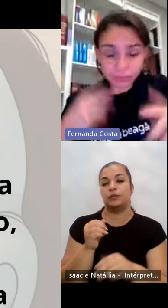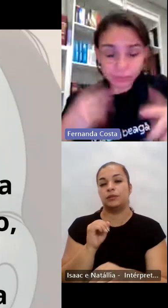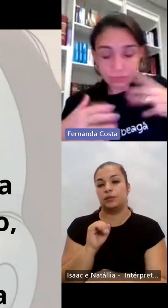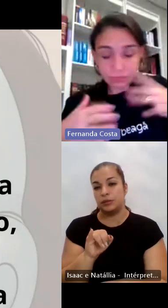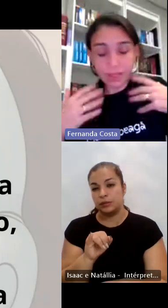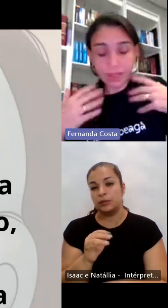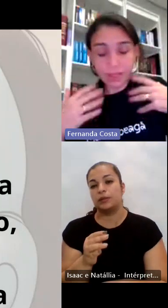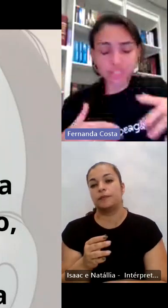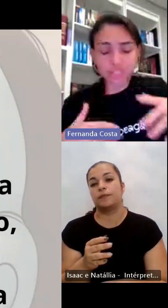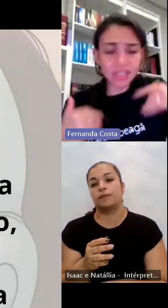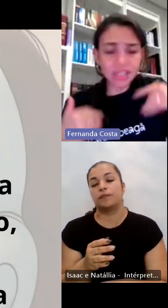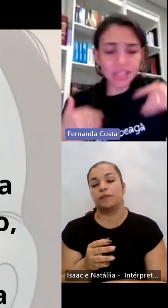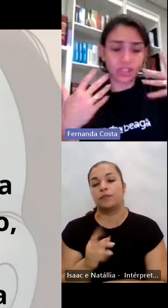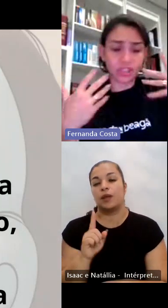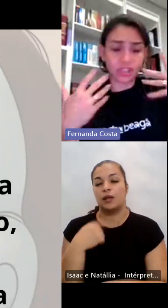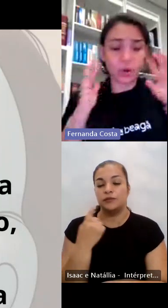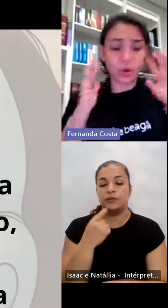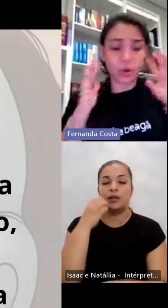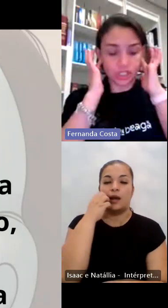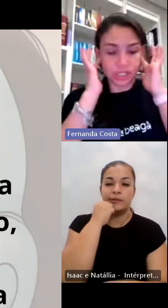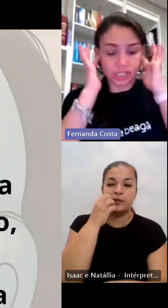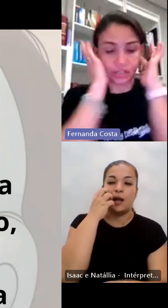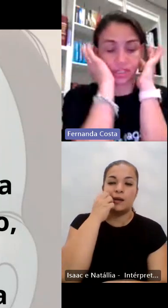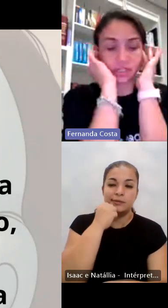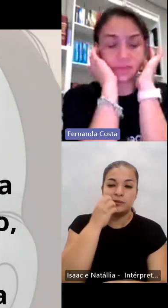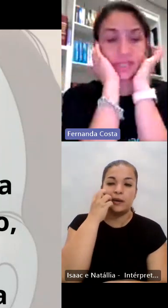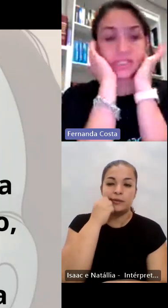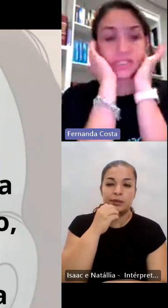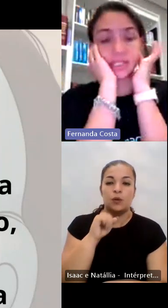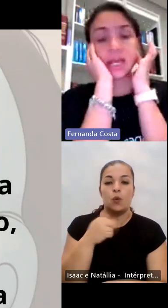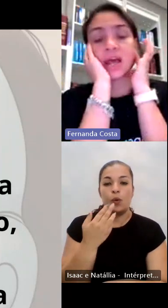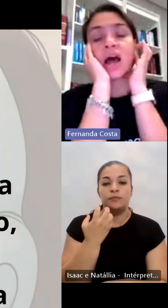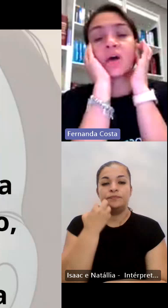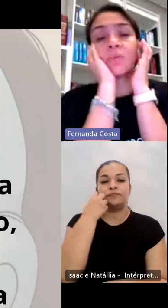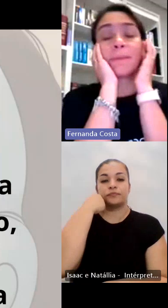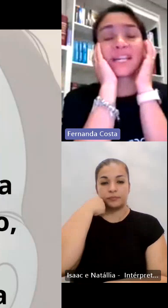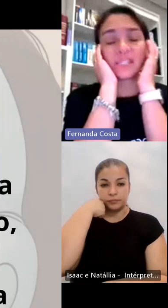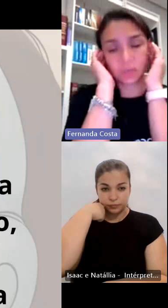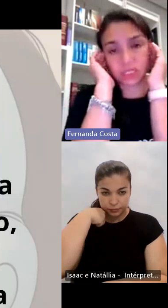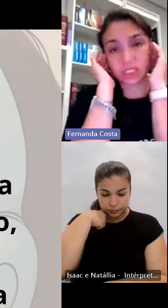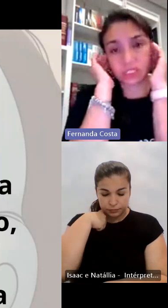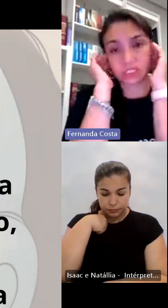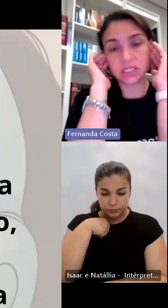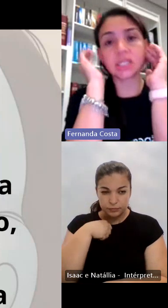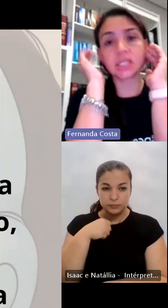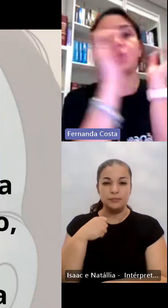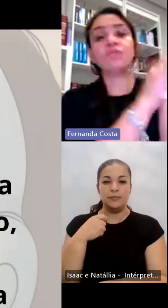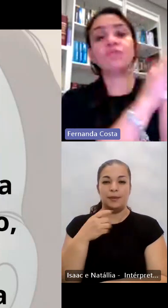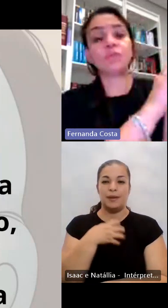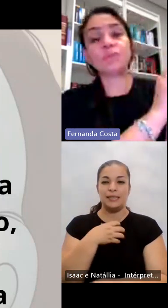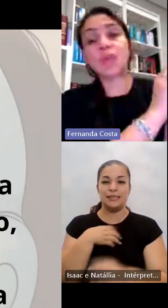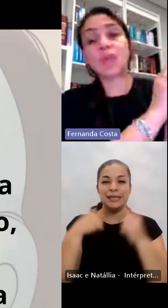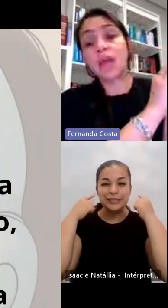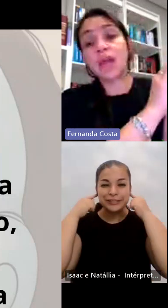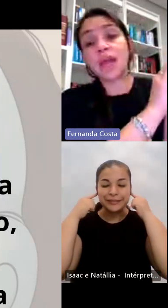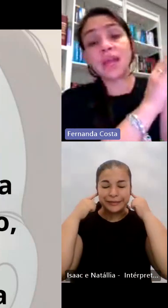gente mastiga, quando a gente engole, a gente sente às vezes uma pressãozinha aqui no